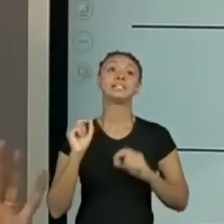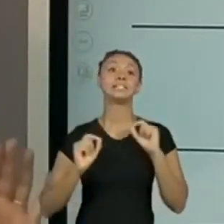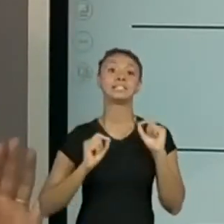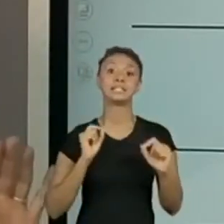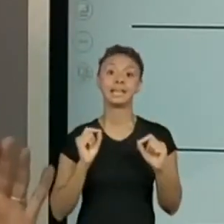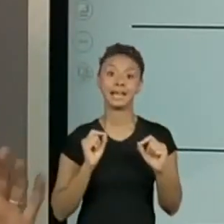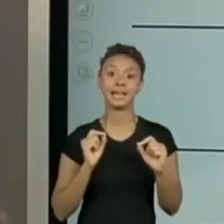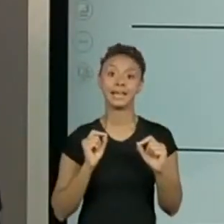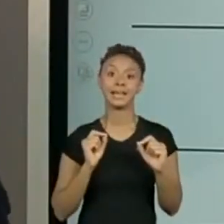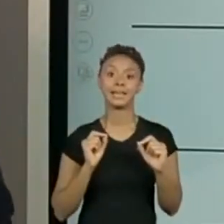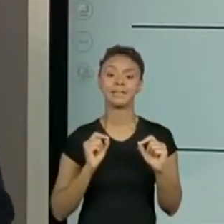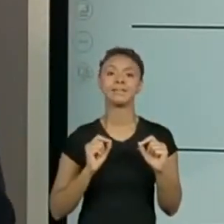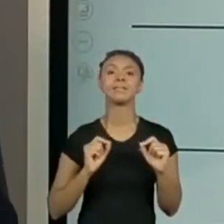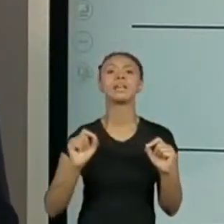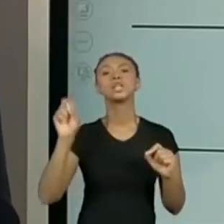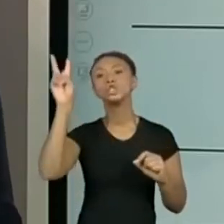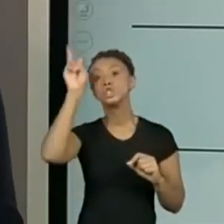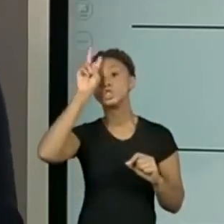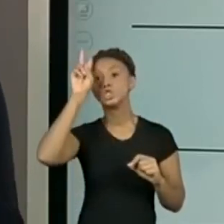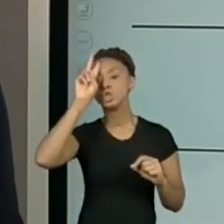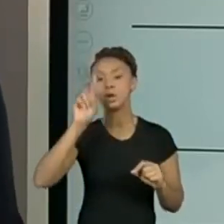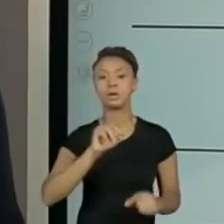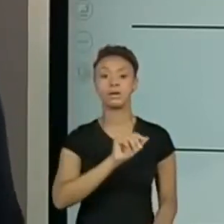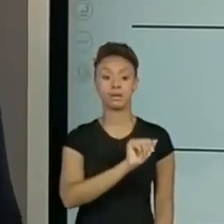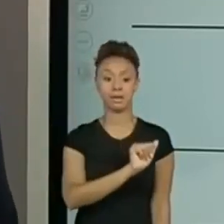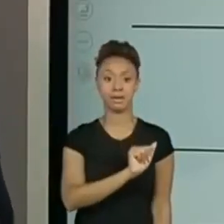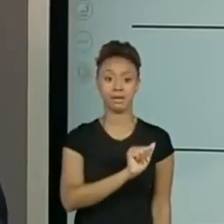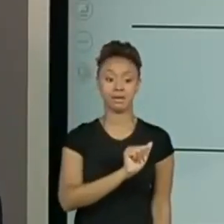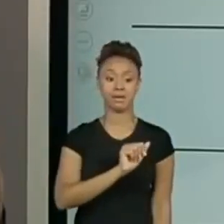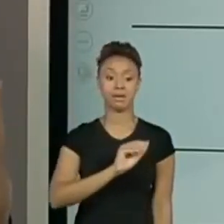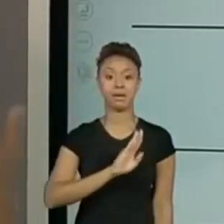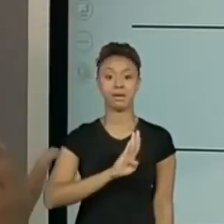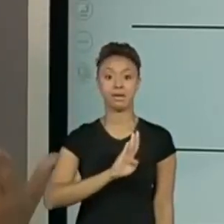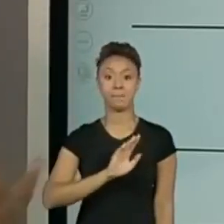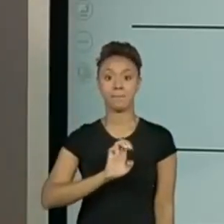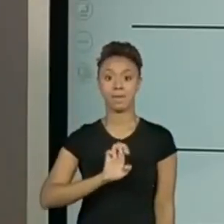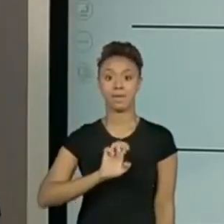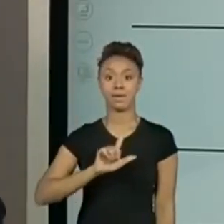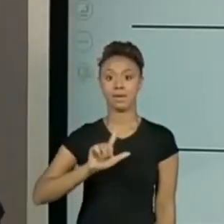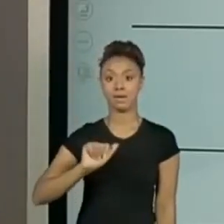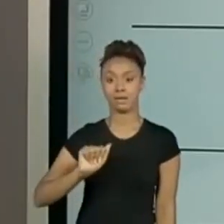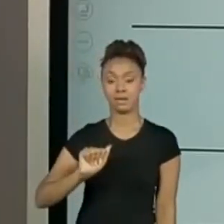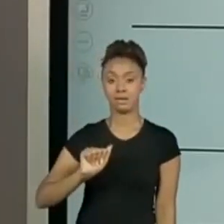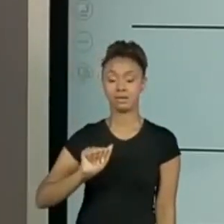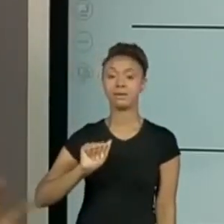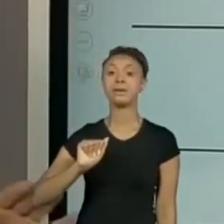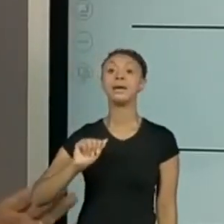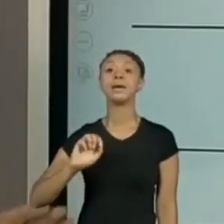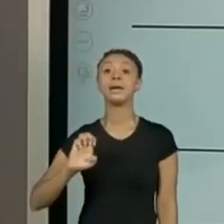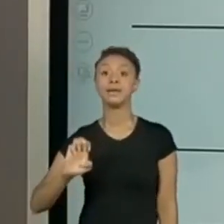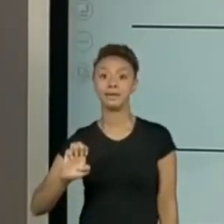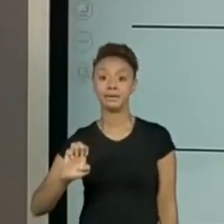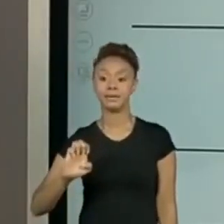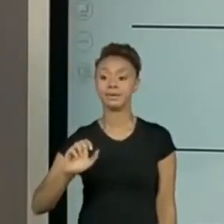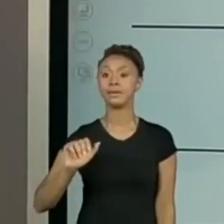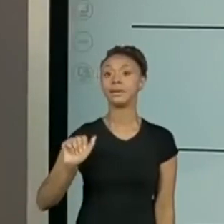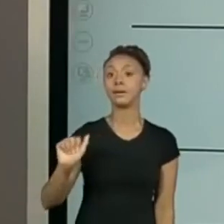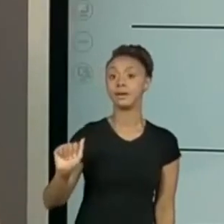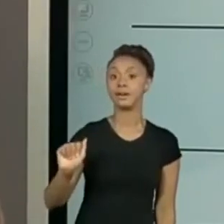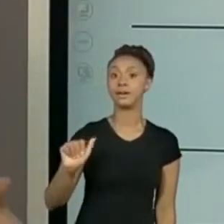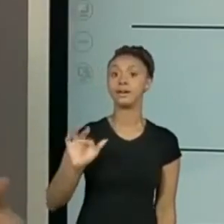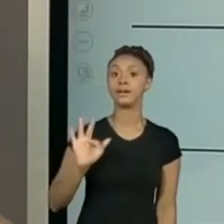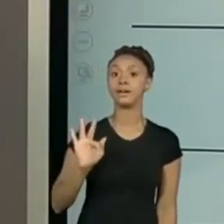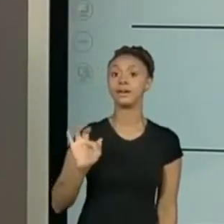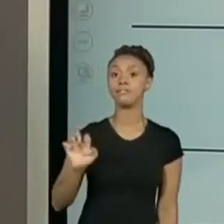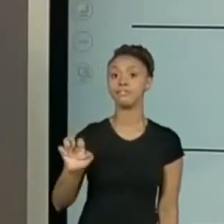a Fera. A Bela e a Fera. Então, eu amo esse conto e eu não me